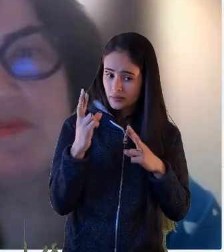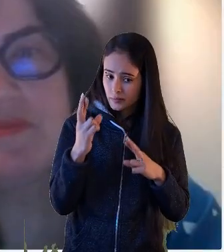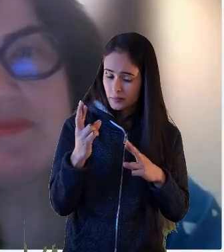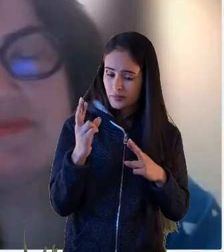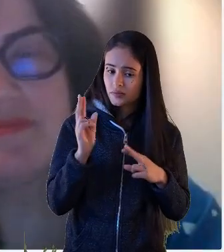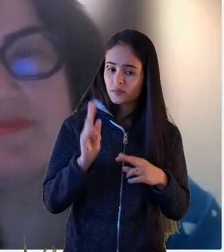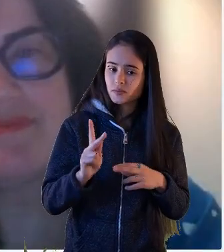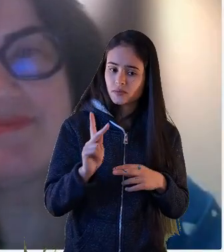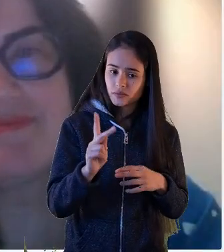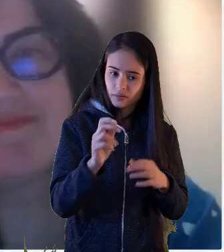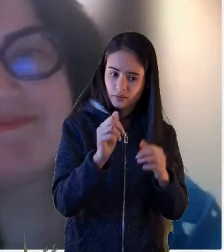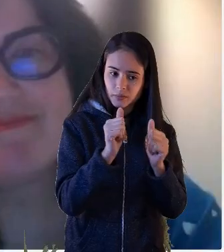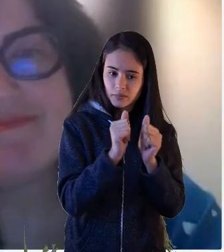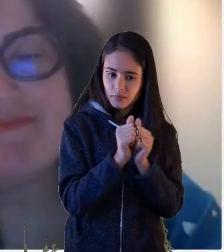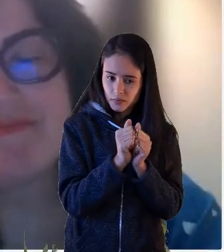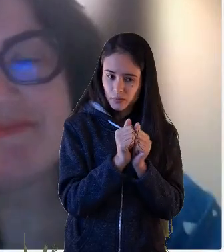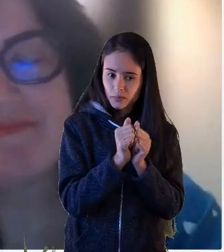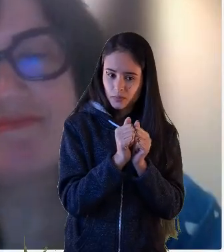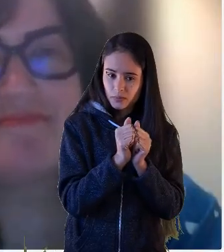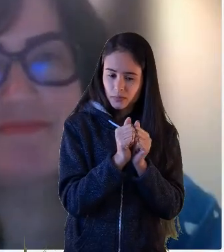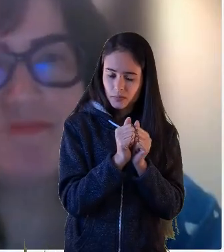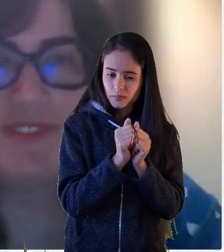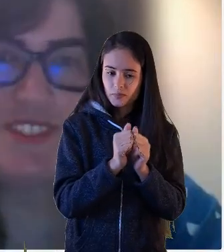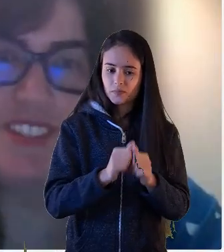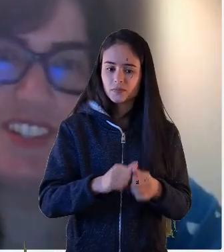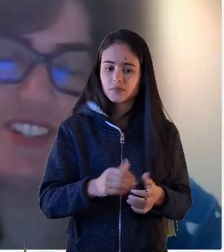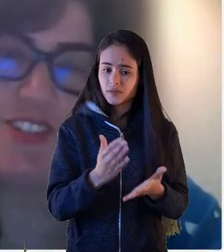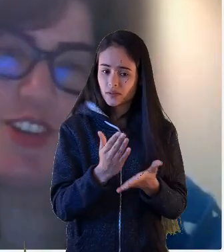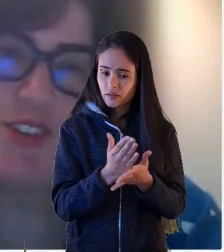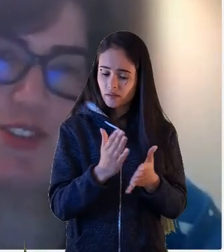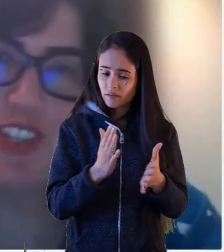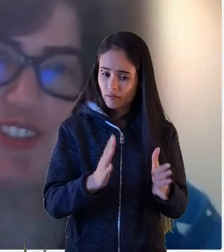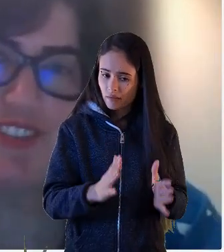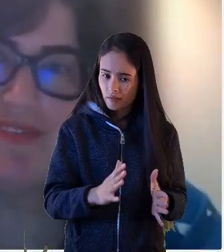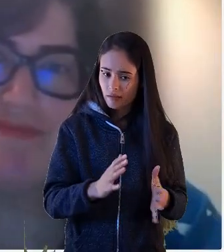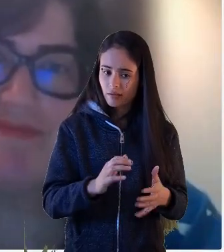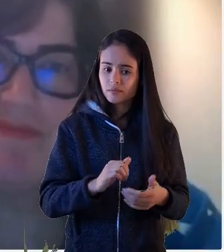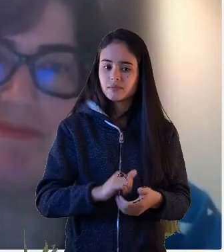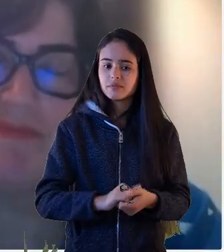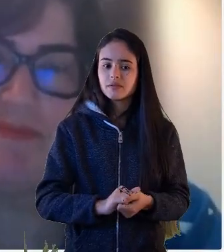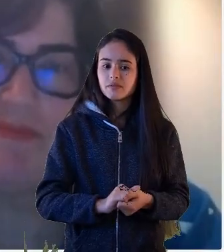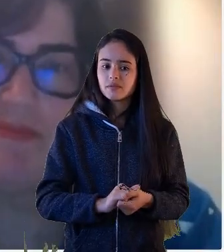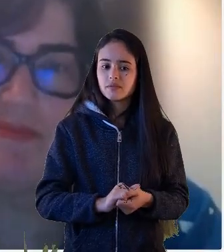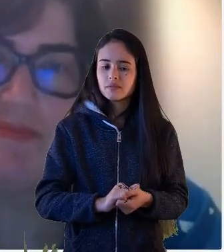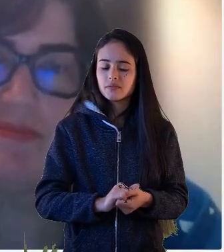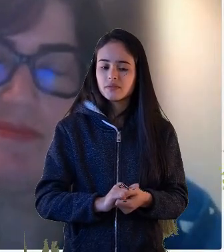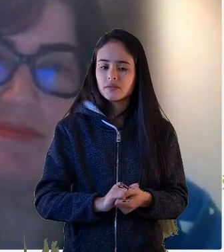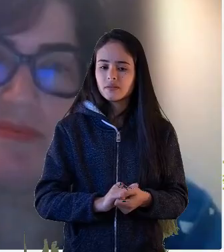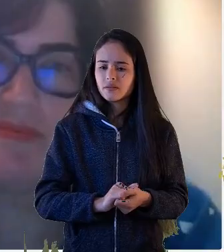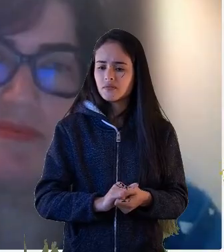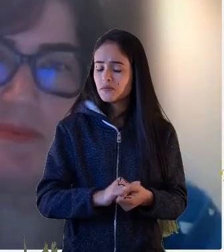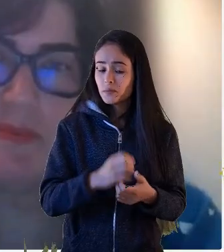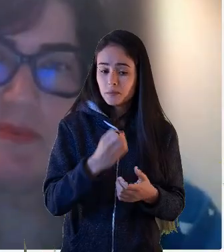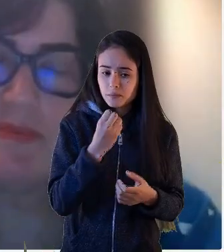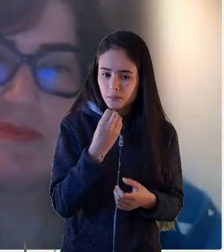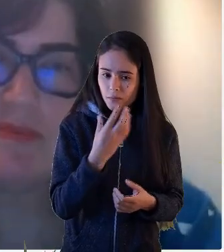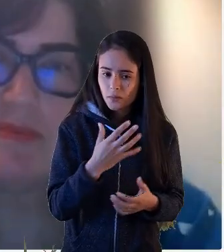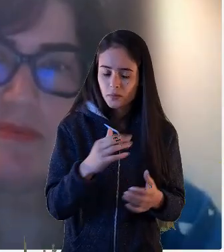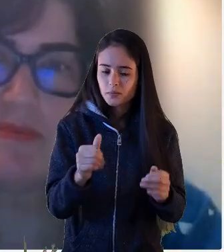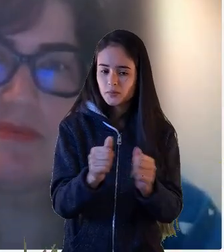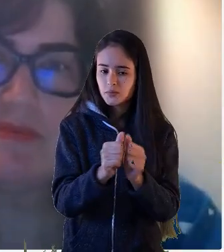valeu demais e até a Flavir do ano que vem. Obrigado, obrigado, Aline, obrigado, Paulo, também Brenda e